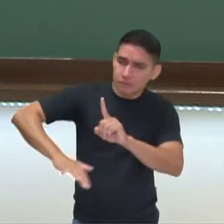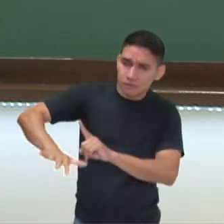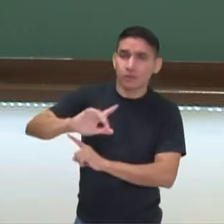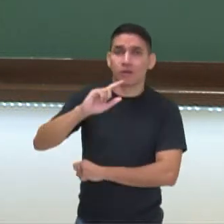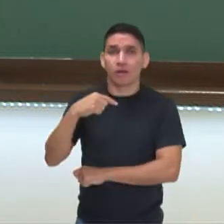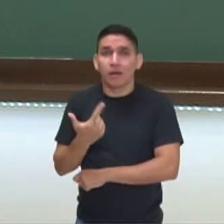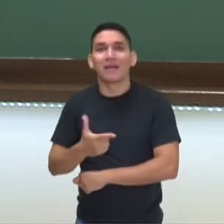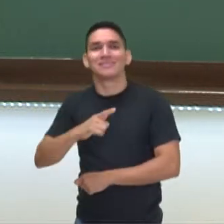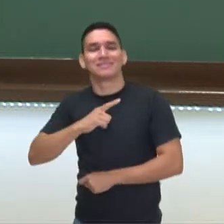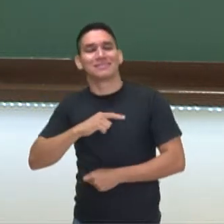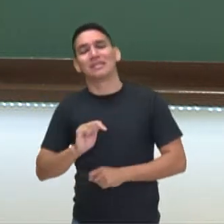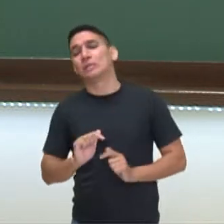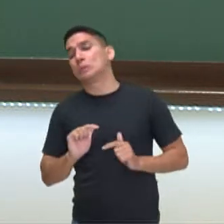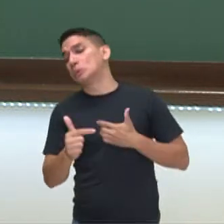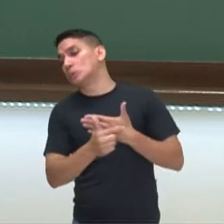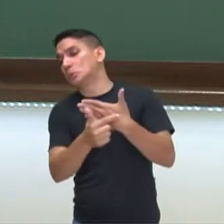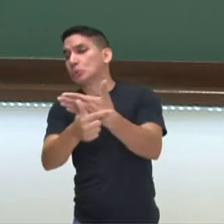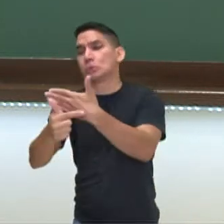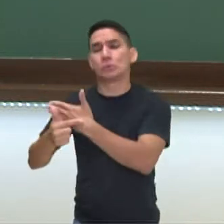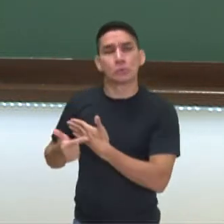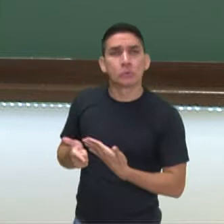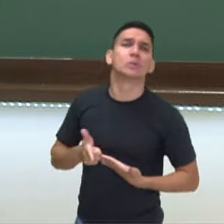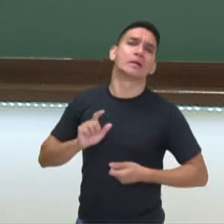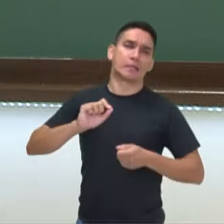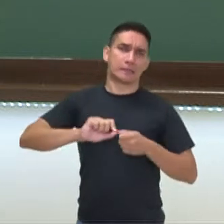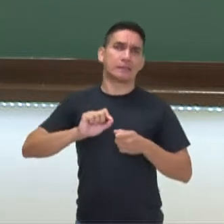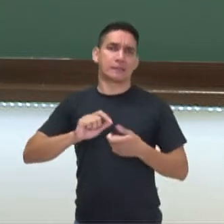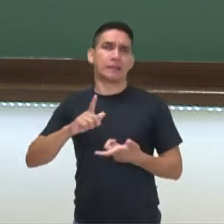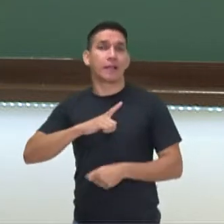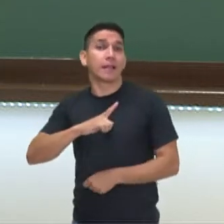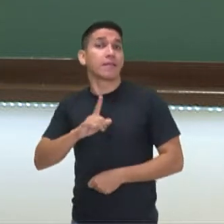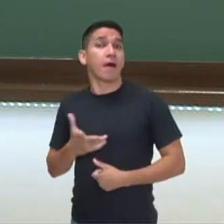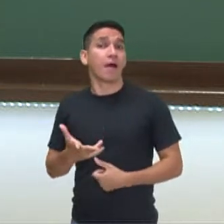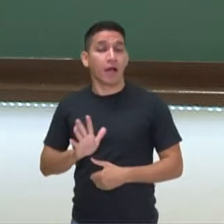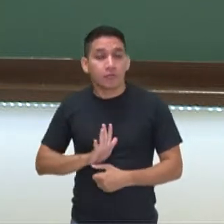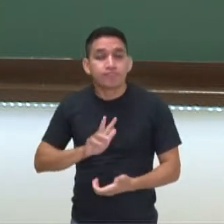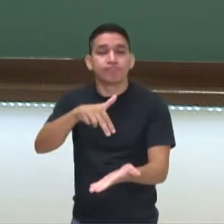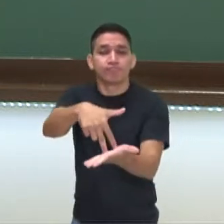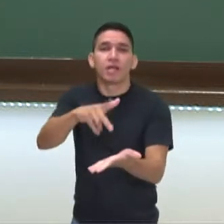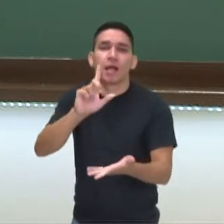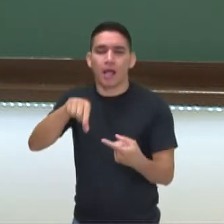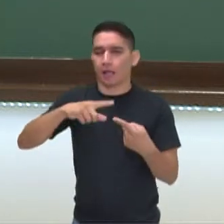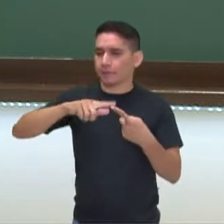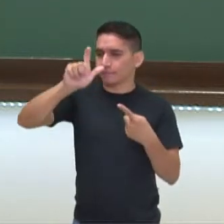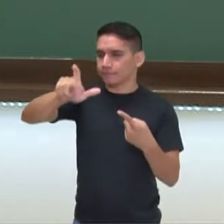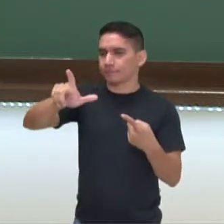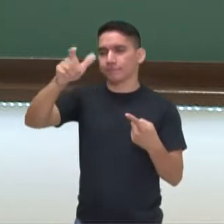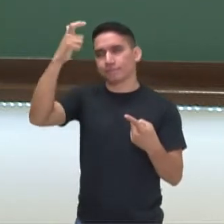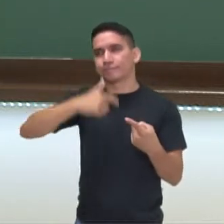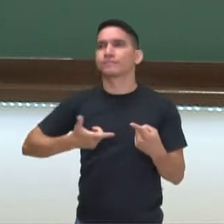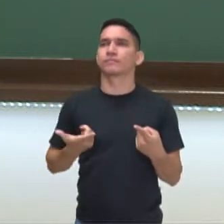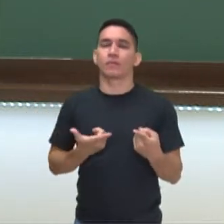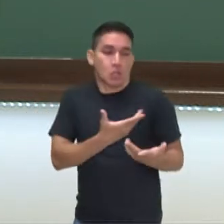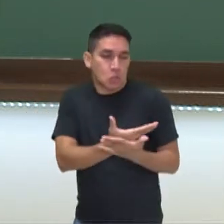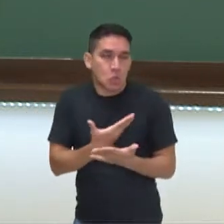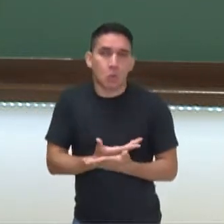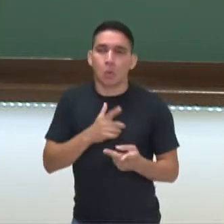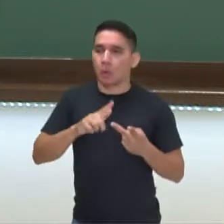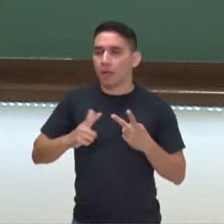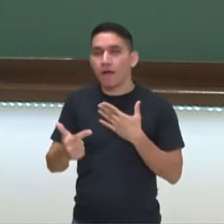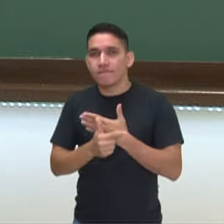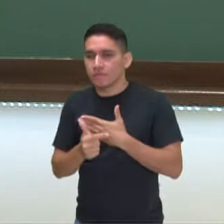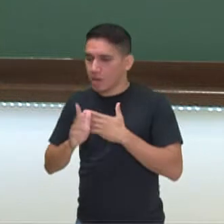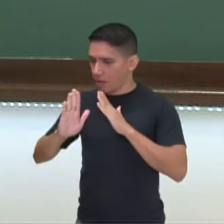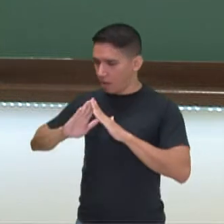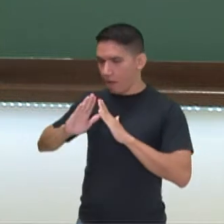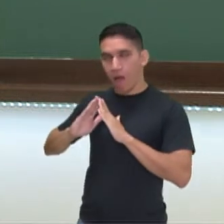tem tantas tarefas e tantos papéis sociais a desempenhar, Somos estudantes, somos aí as funções em